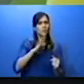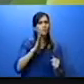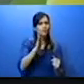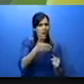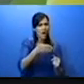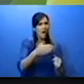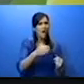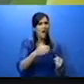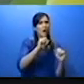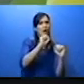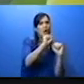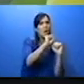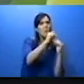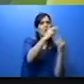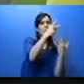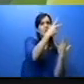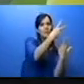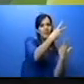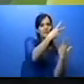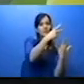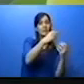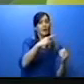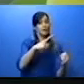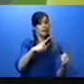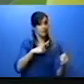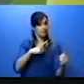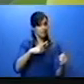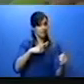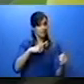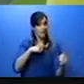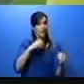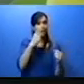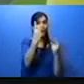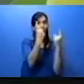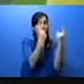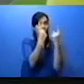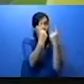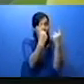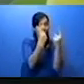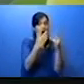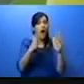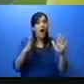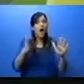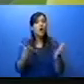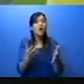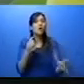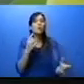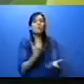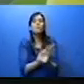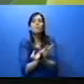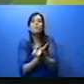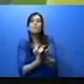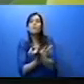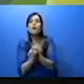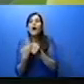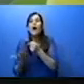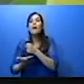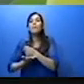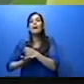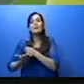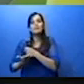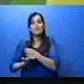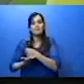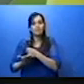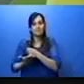a gente tem o expoente, que é quantas vezes ele repete, e a gente está procurando a nossa base, que é um número